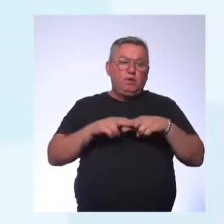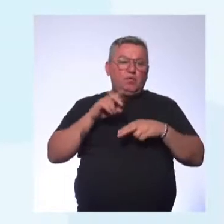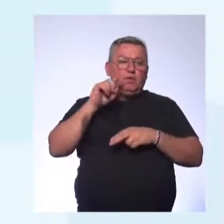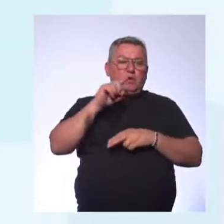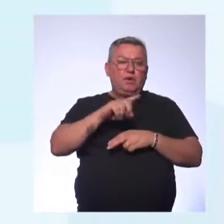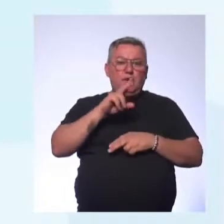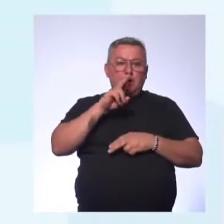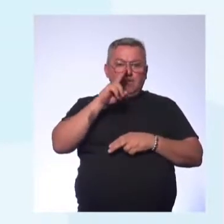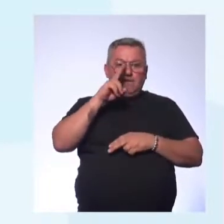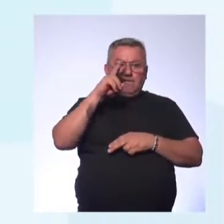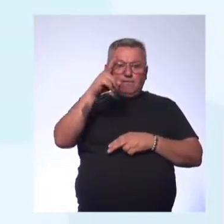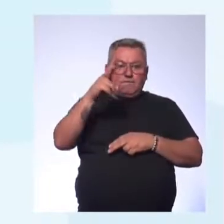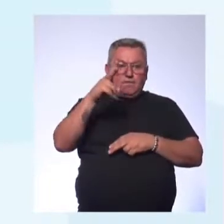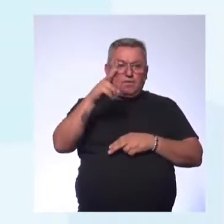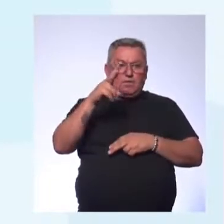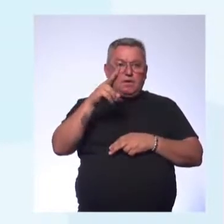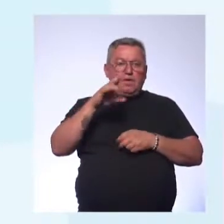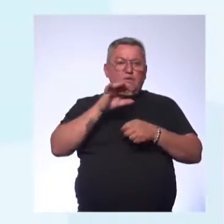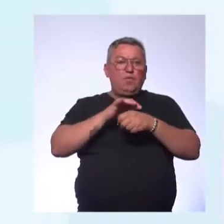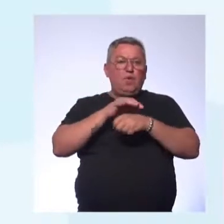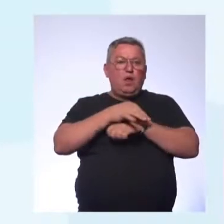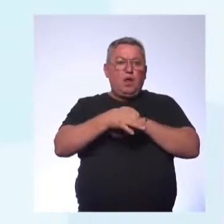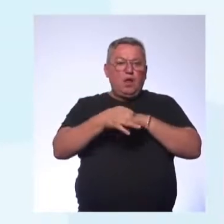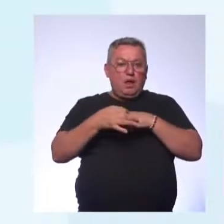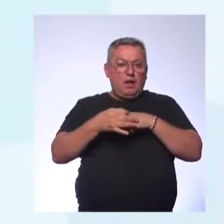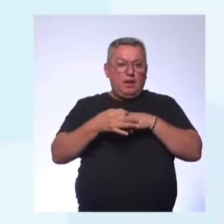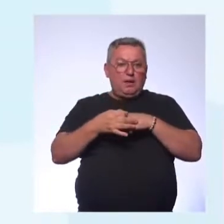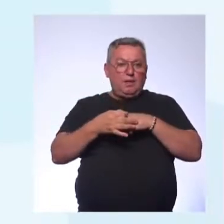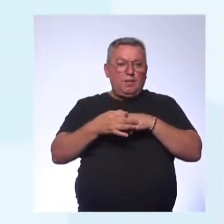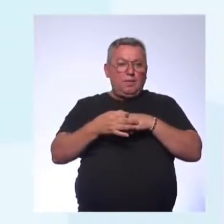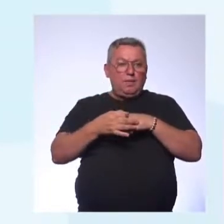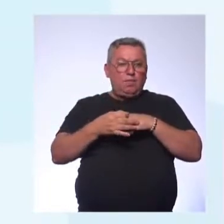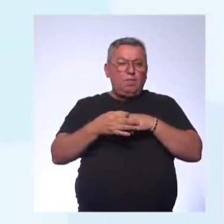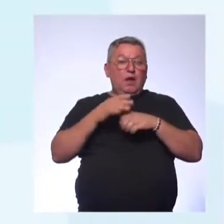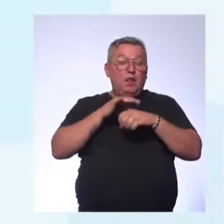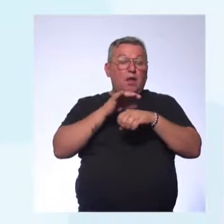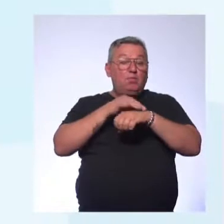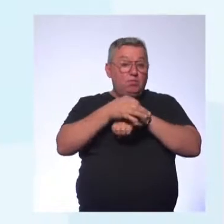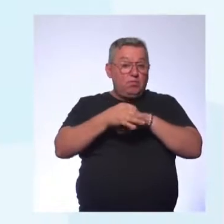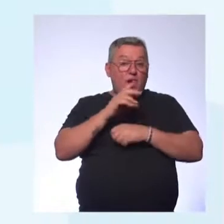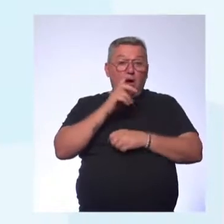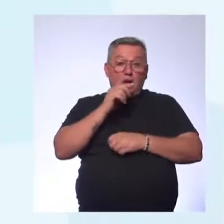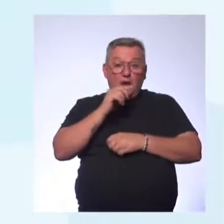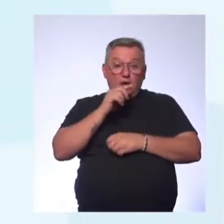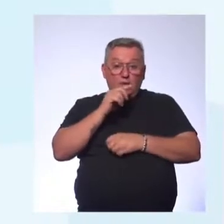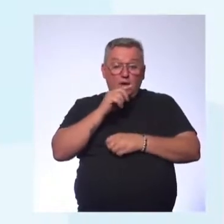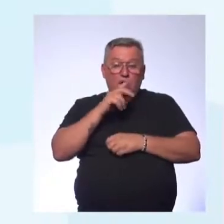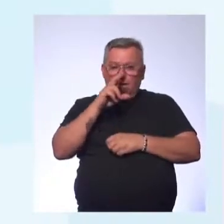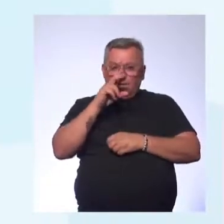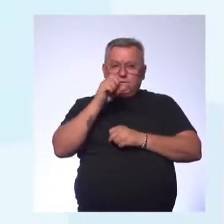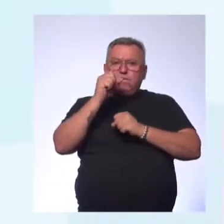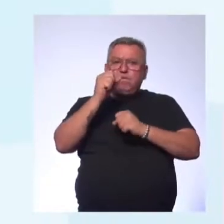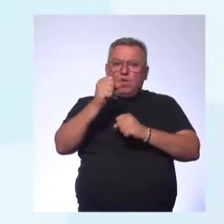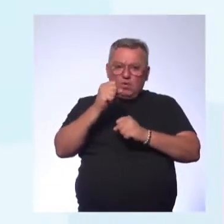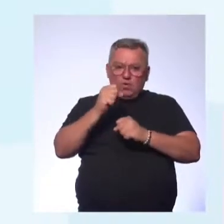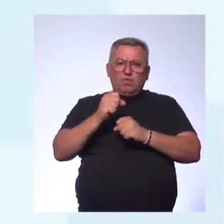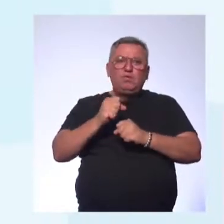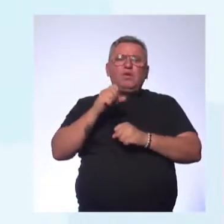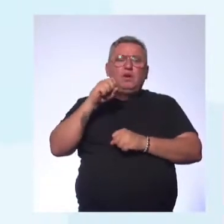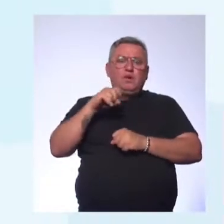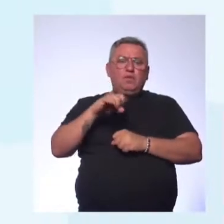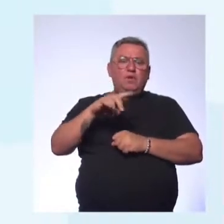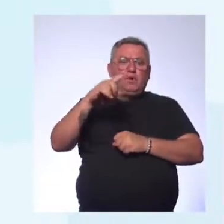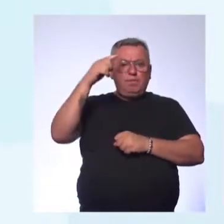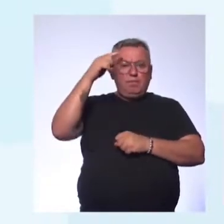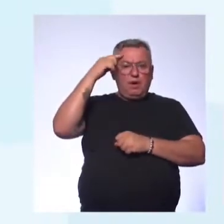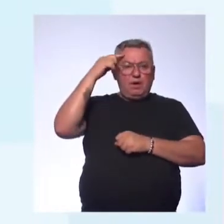essa força intermolecular entre a as moléculas de água é bem forte se você